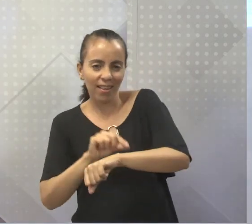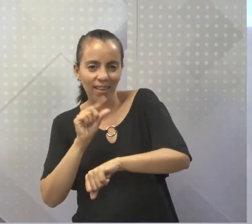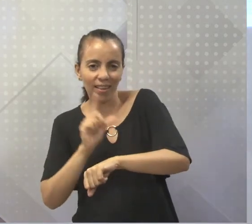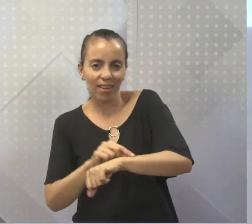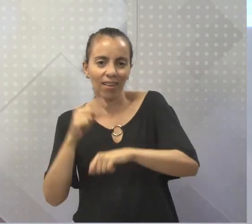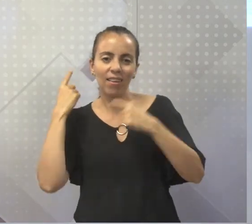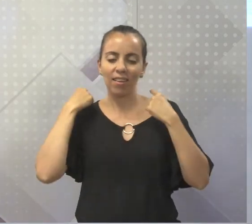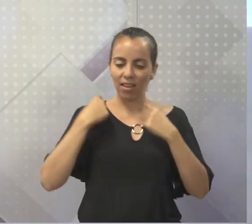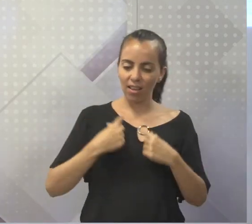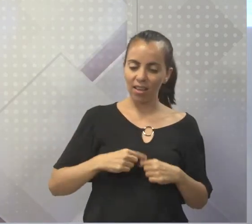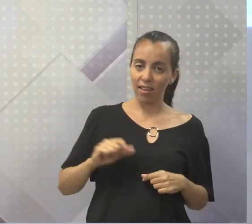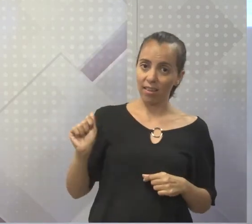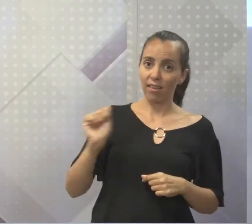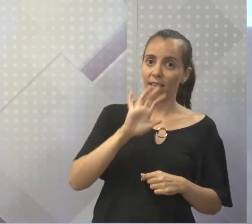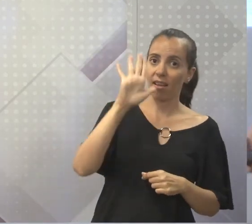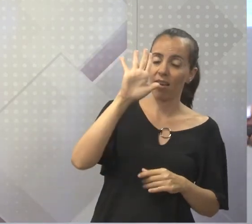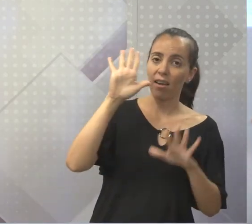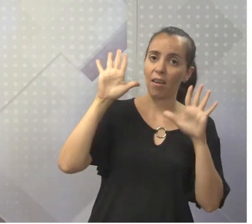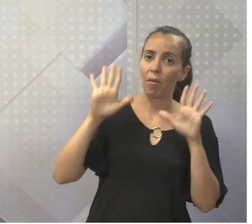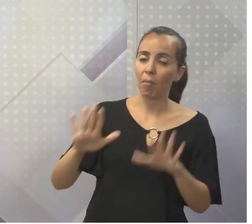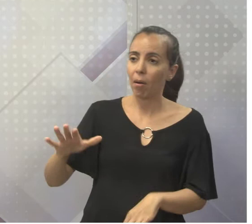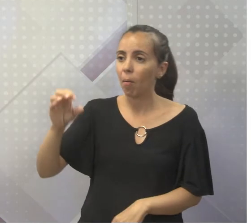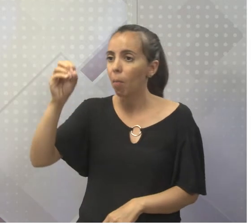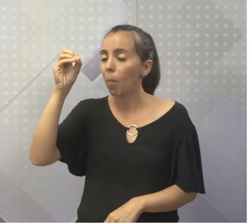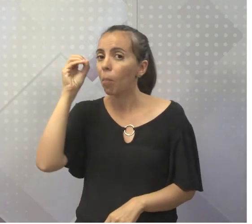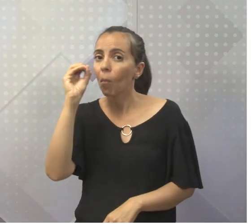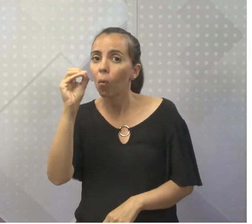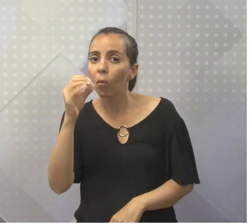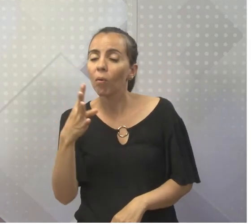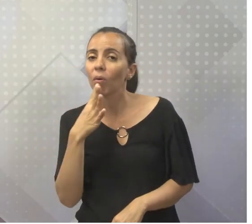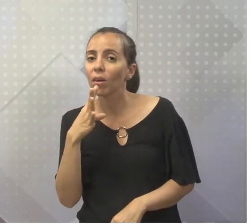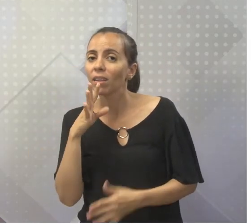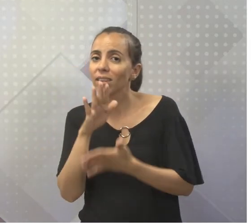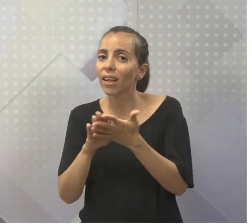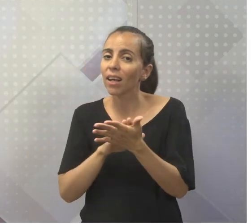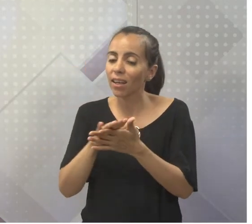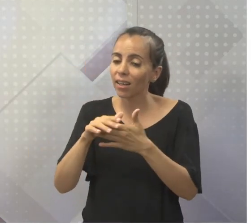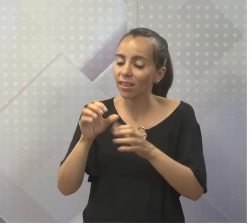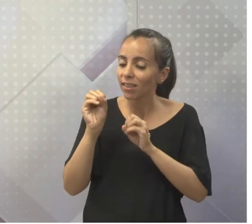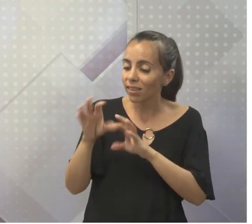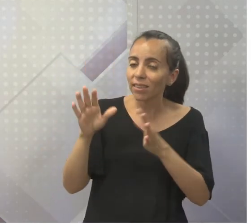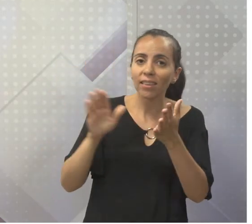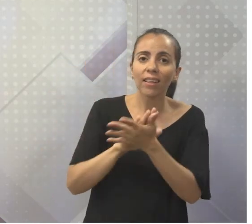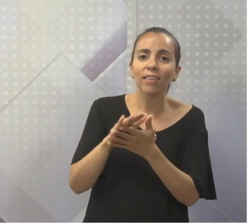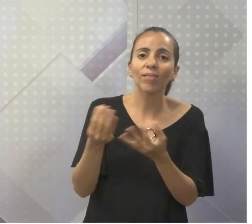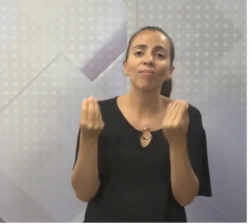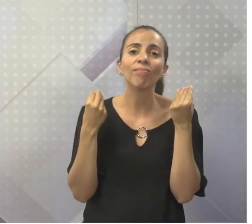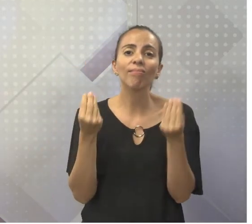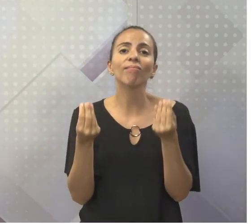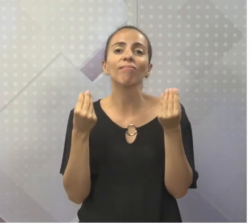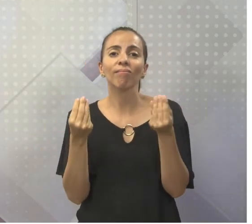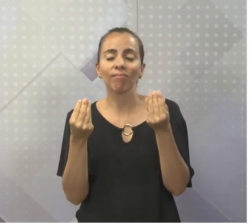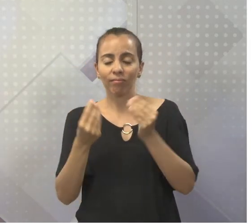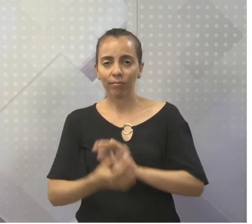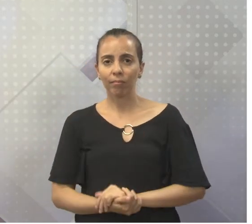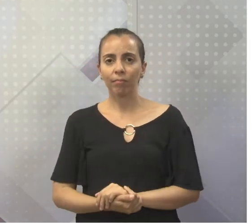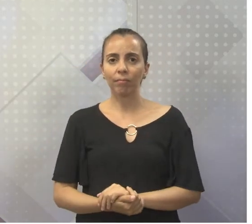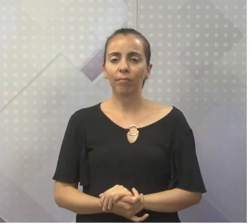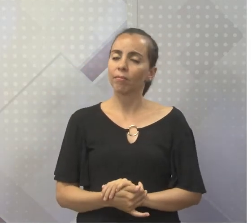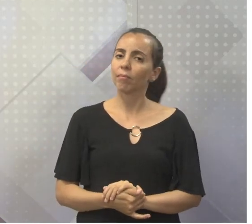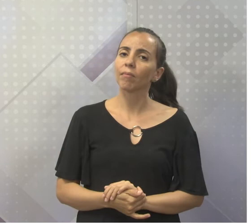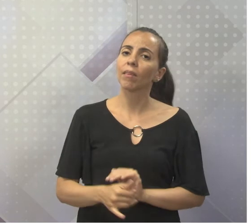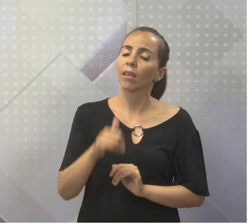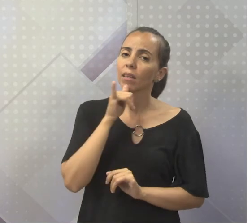entenderam nesse momento eu também nessa época era melhor aperriado mas vamos ver aqui ó obsolecência perceptiva um bom exemplo do